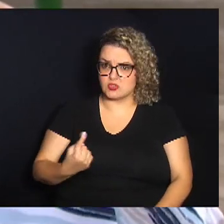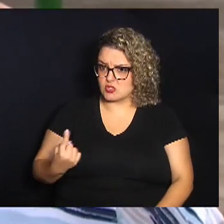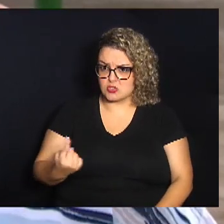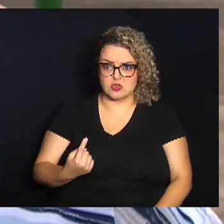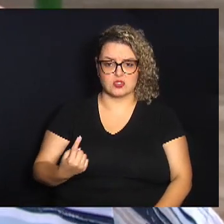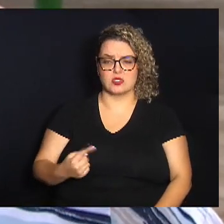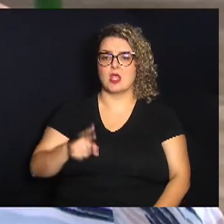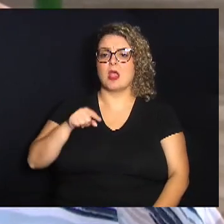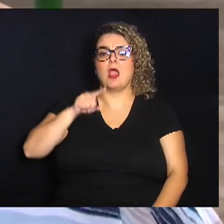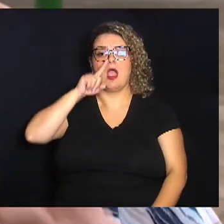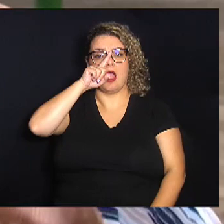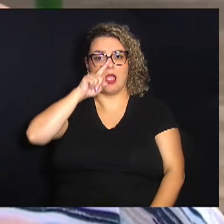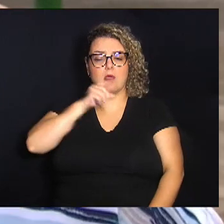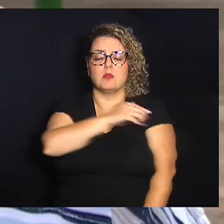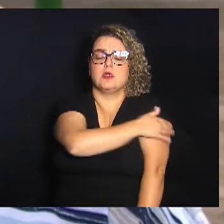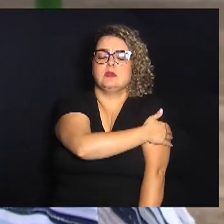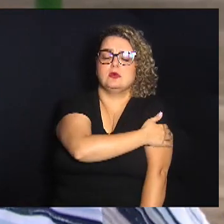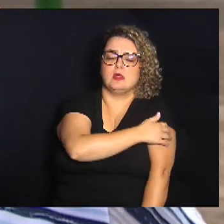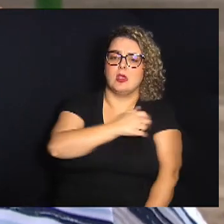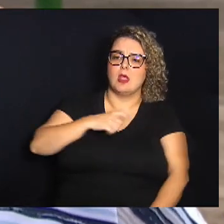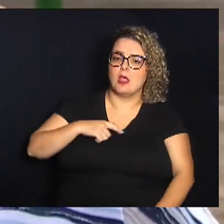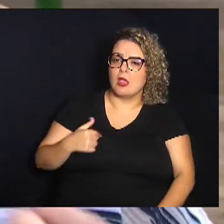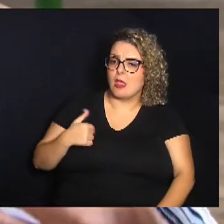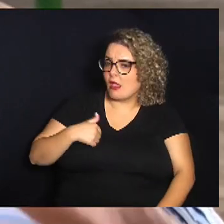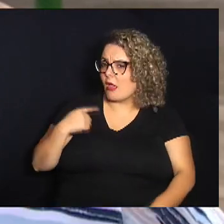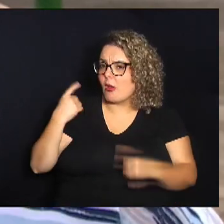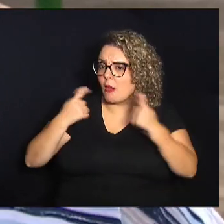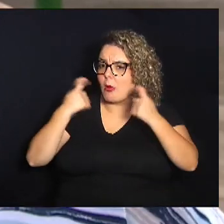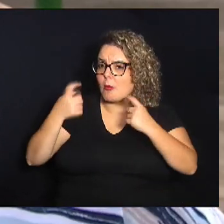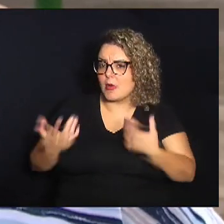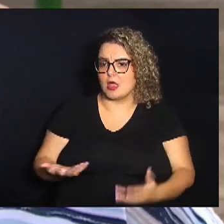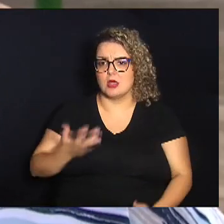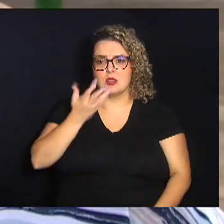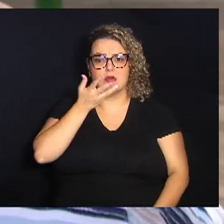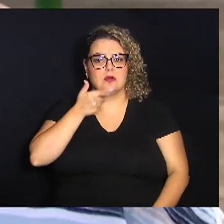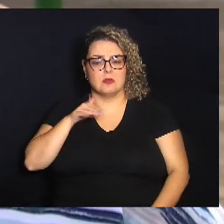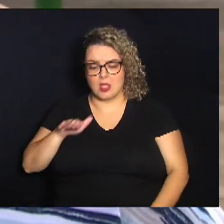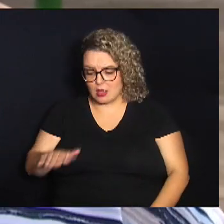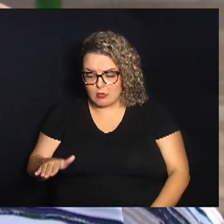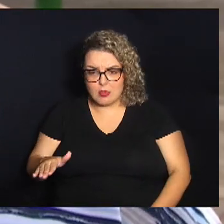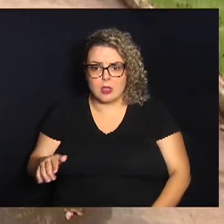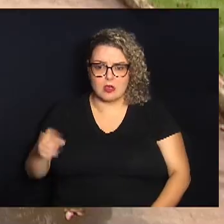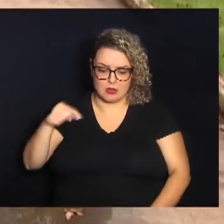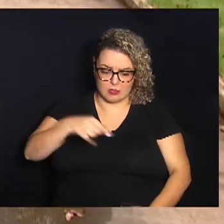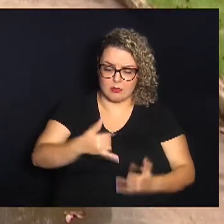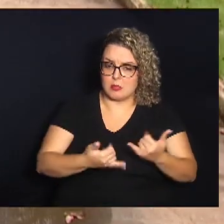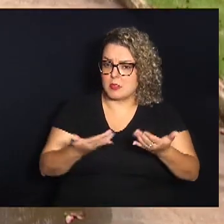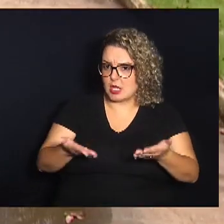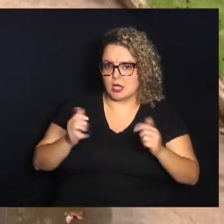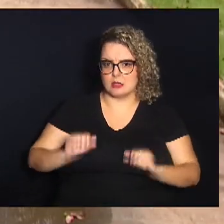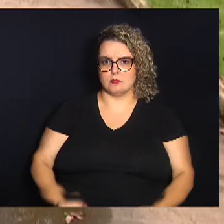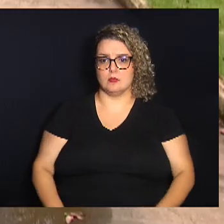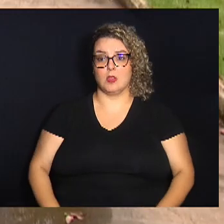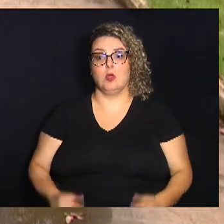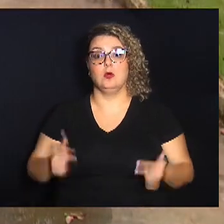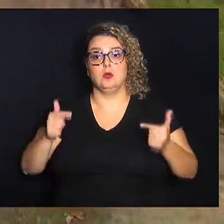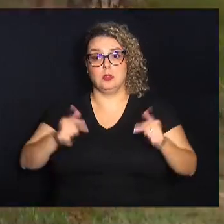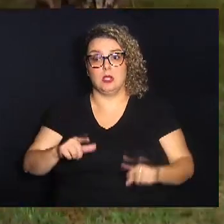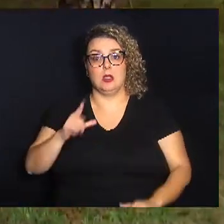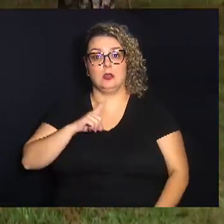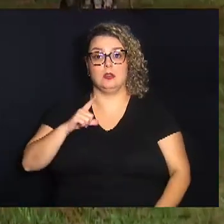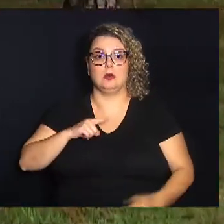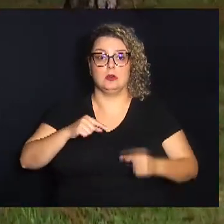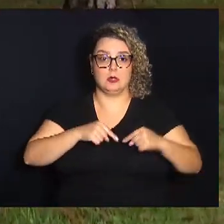é muito perigoso. Eu fico muito preocupada com essas crianças pequenas que vêm brincar por aqui. O local conta com uma sala